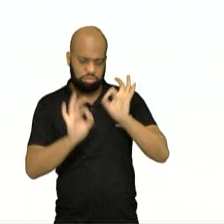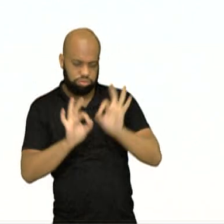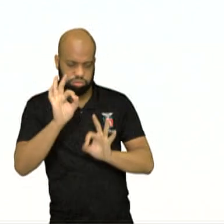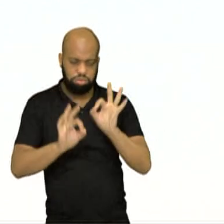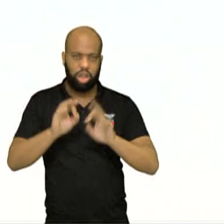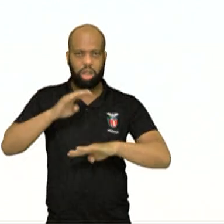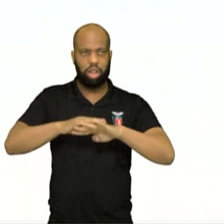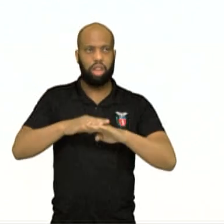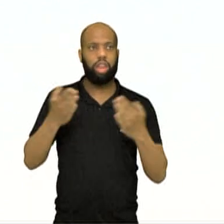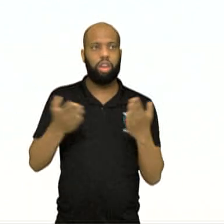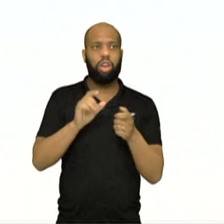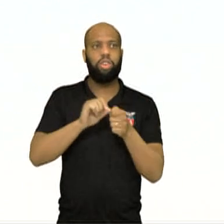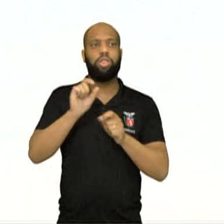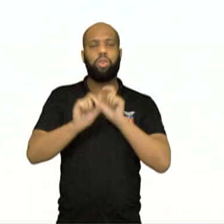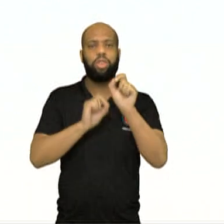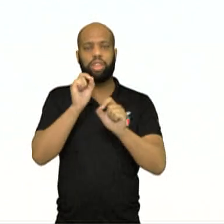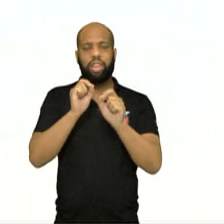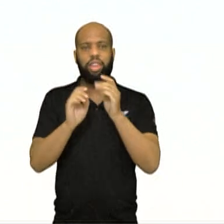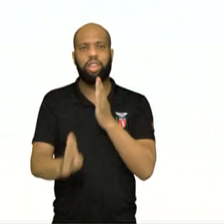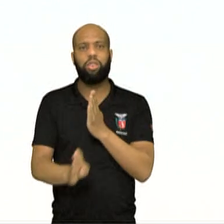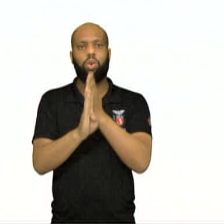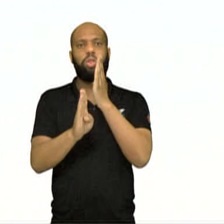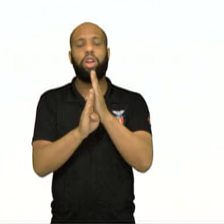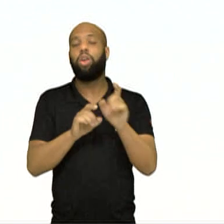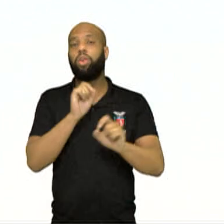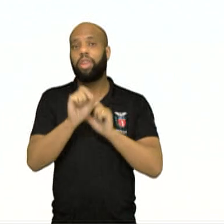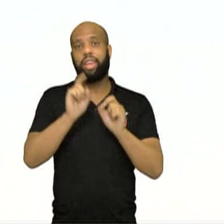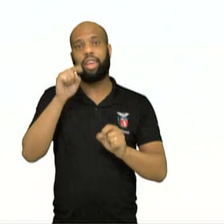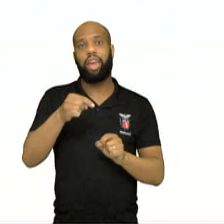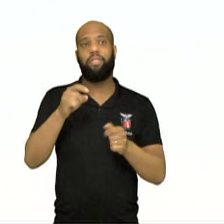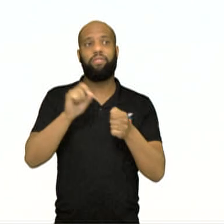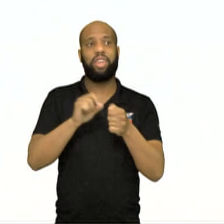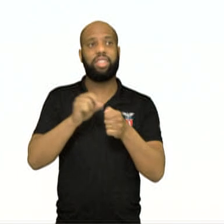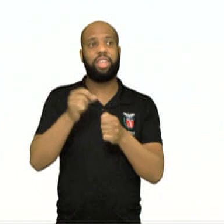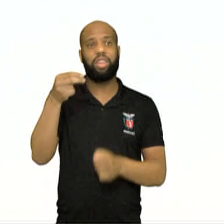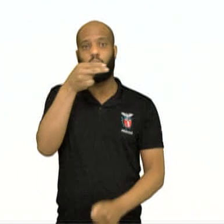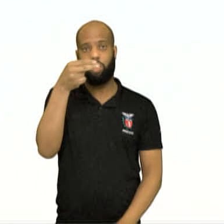vai fazer o final, o arremate, colocar o sinal do igual.